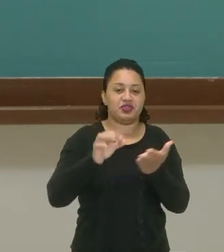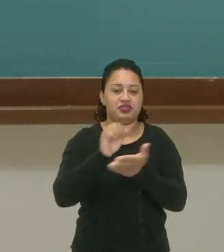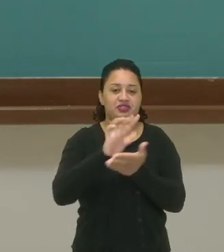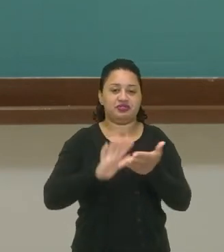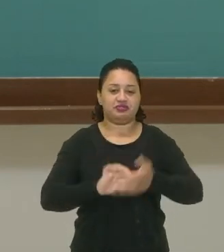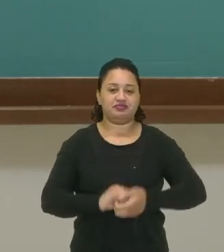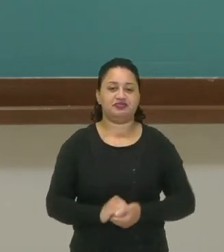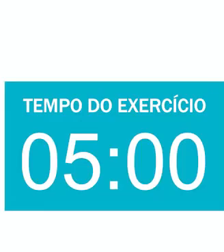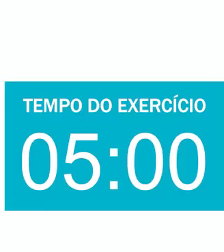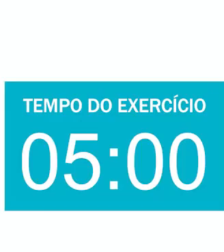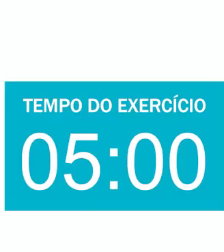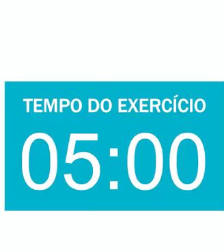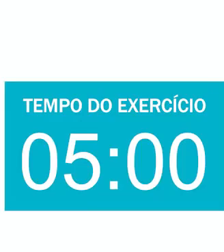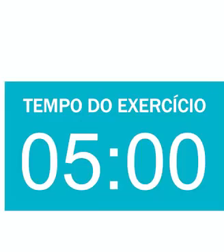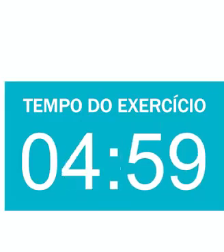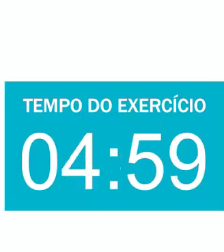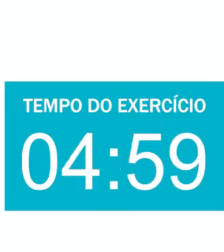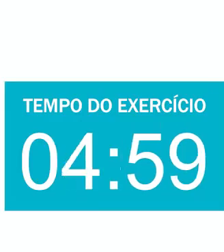correção.